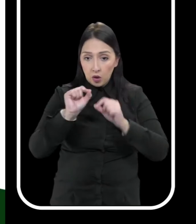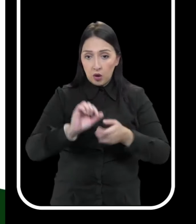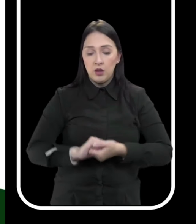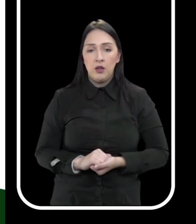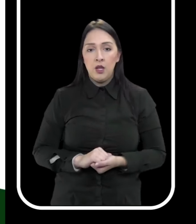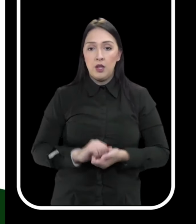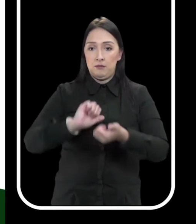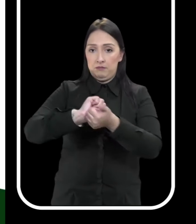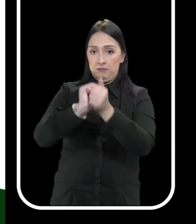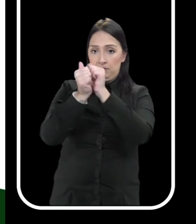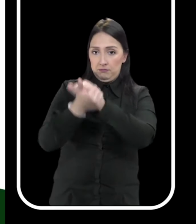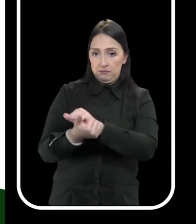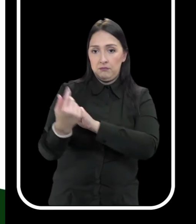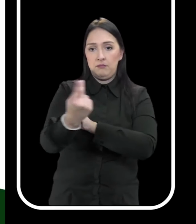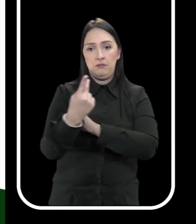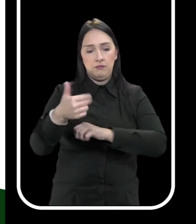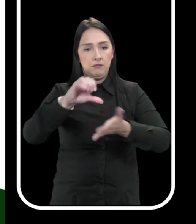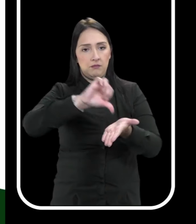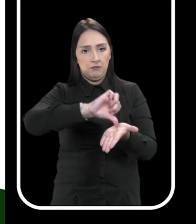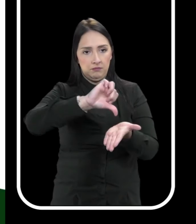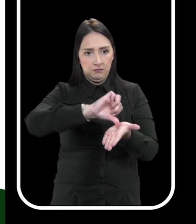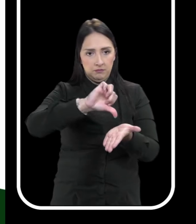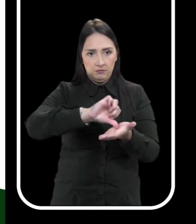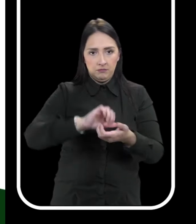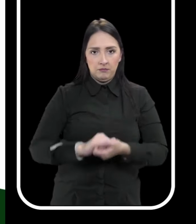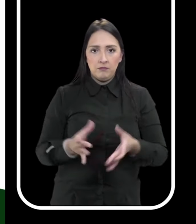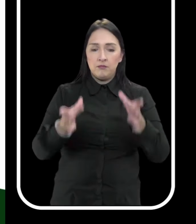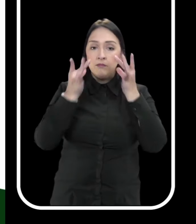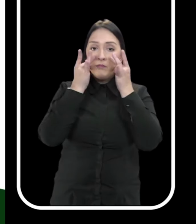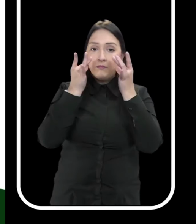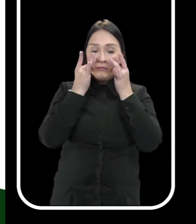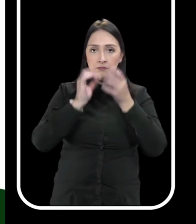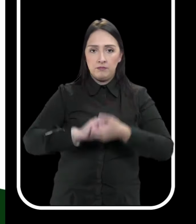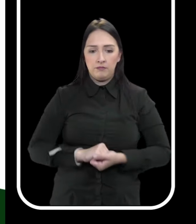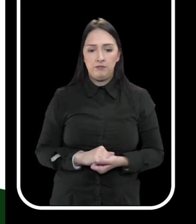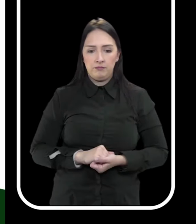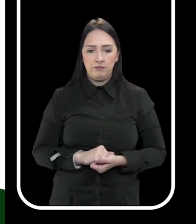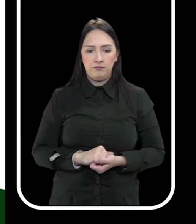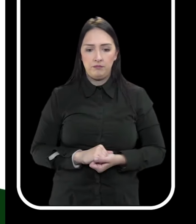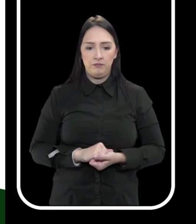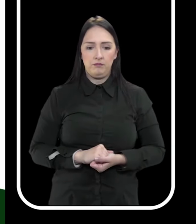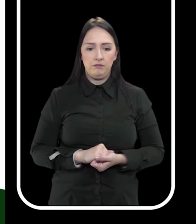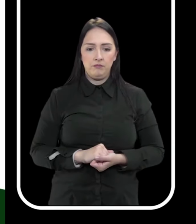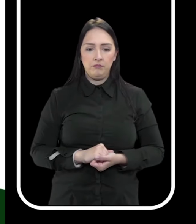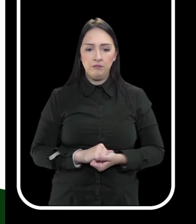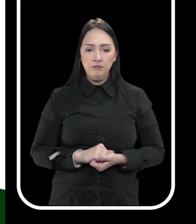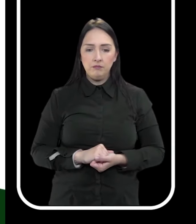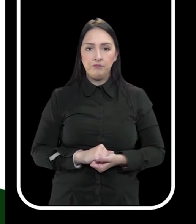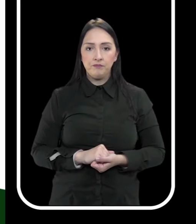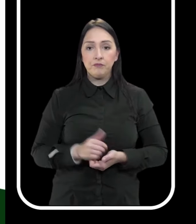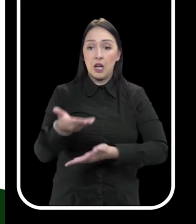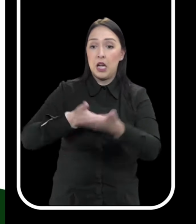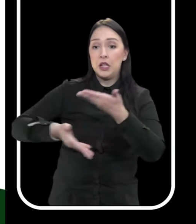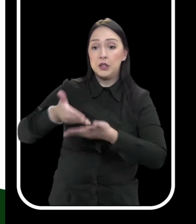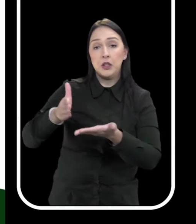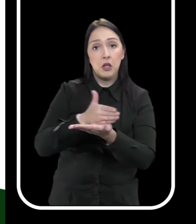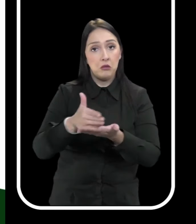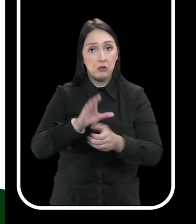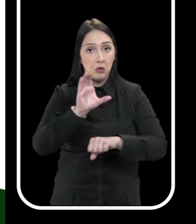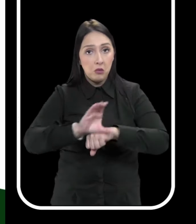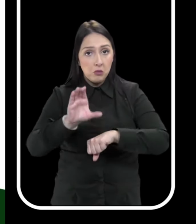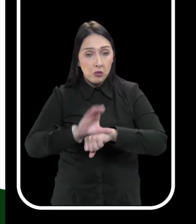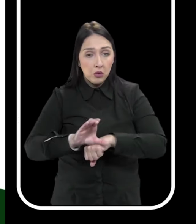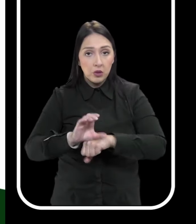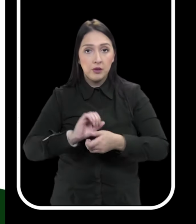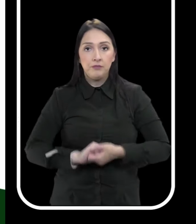estão sendo adaptados nos nossos polos presenciais, esses laboratórios físicos, eles vão atender